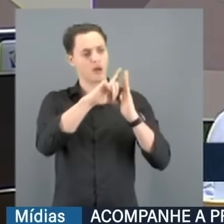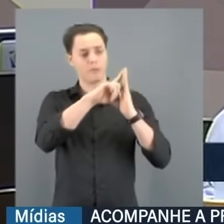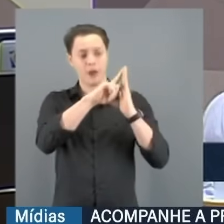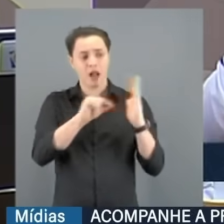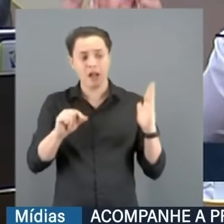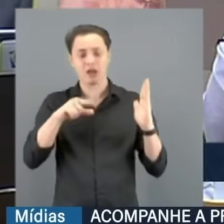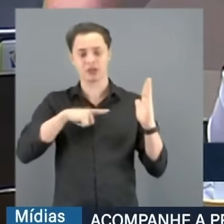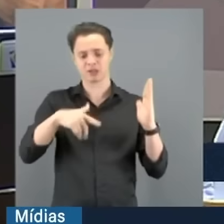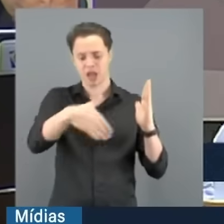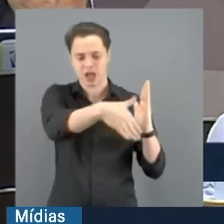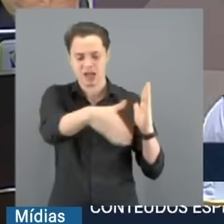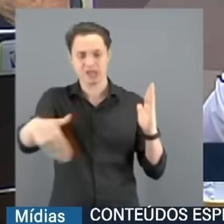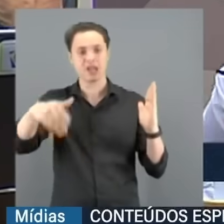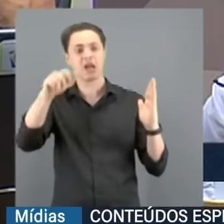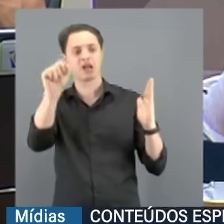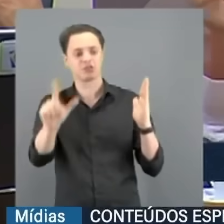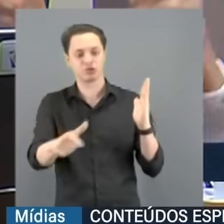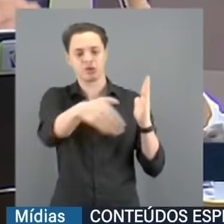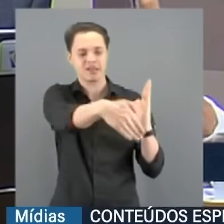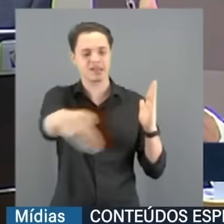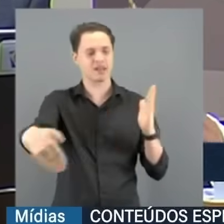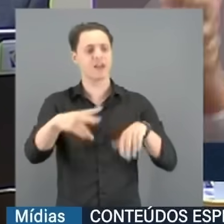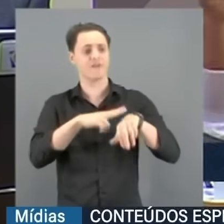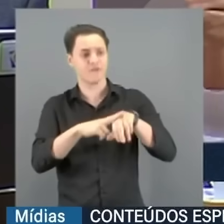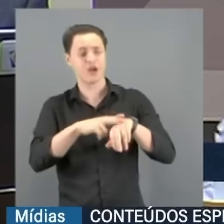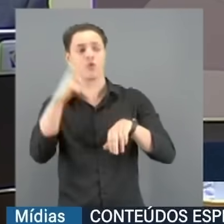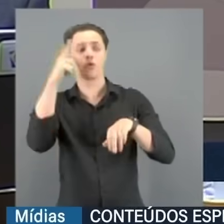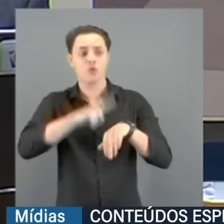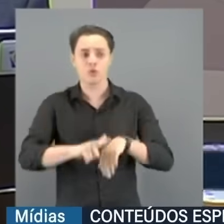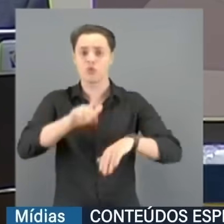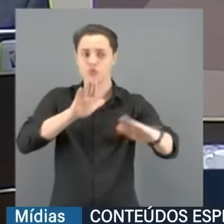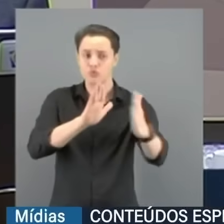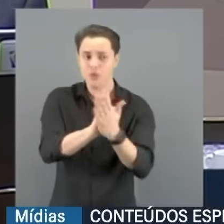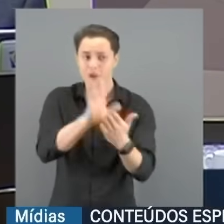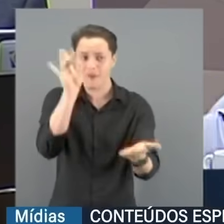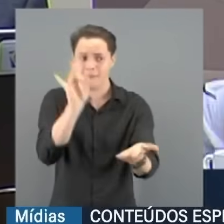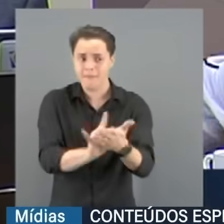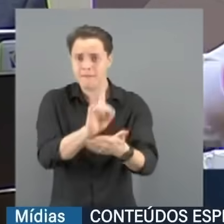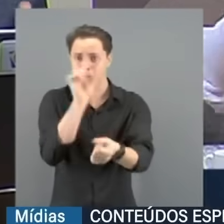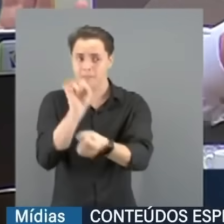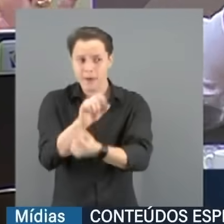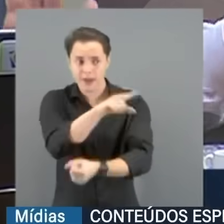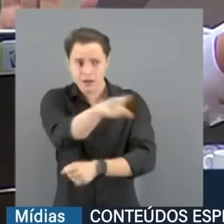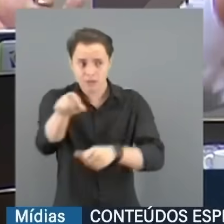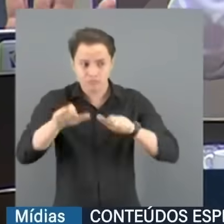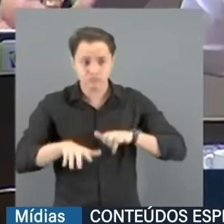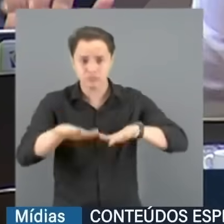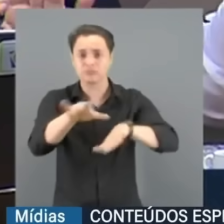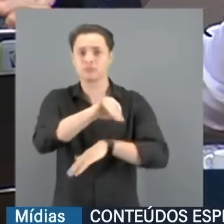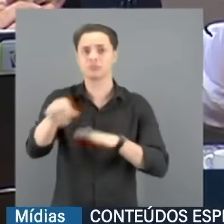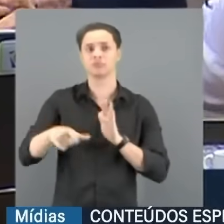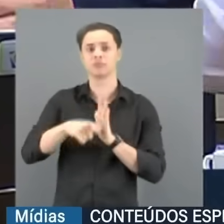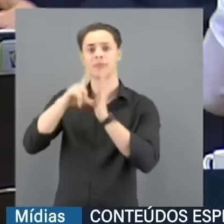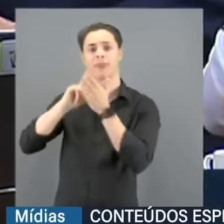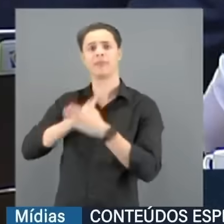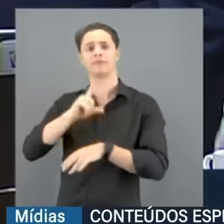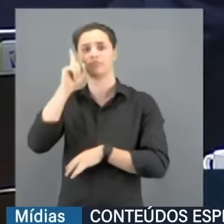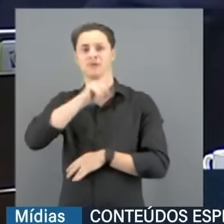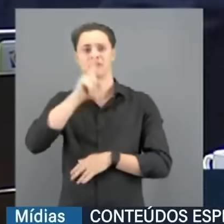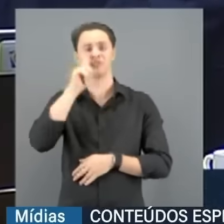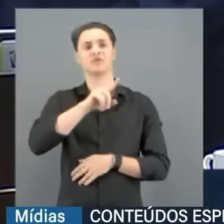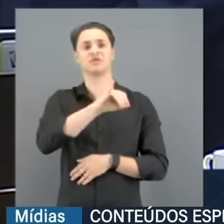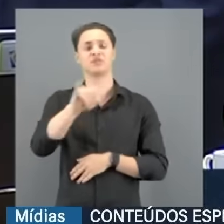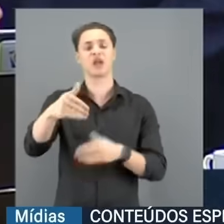na linha azul e na linha verde, ela teria de fato efetividade se as anteriores falhassem, se